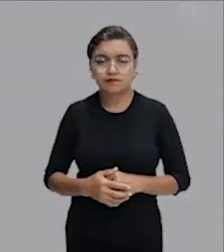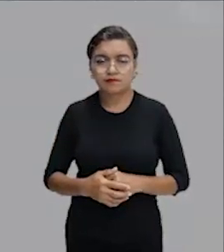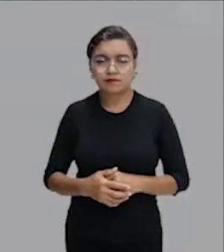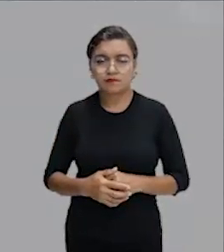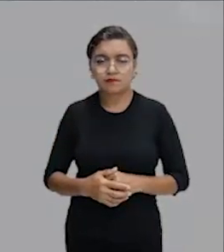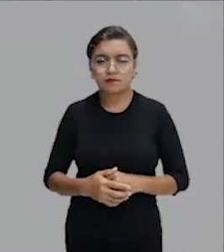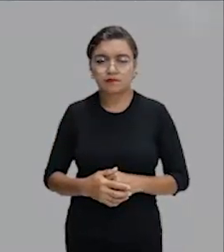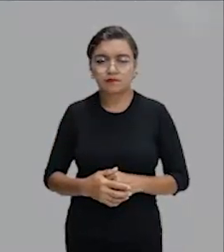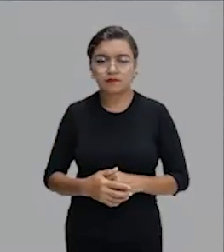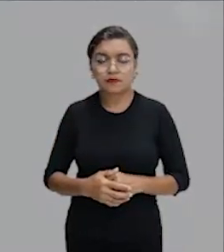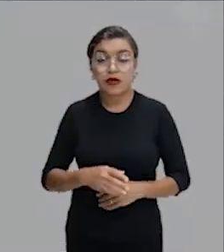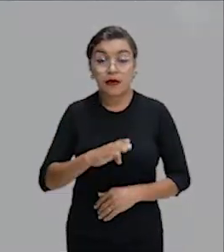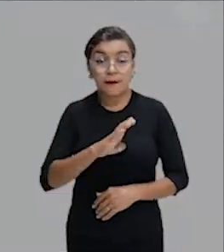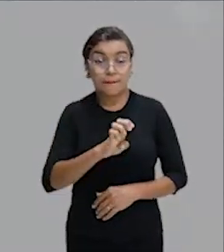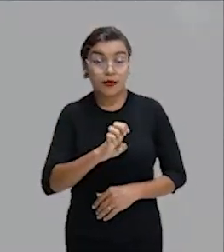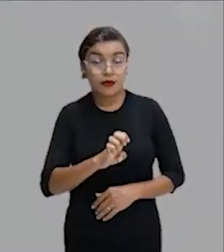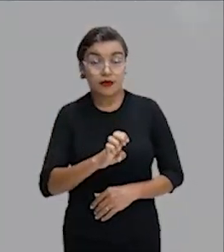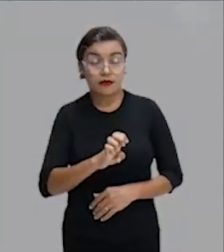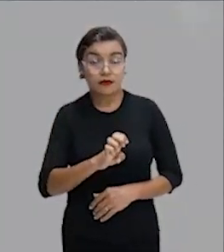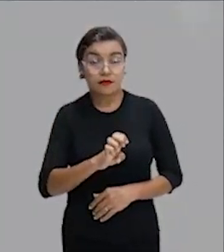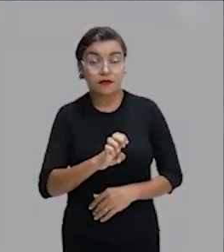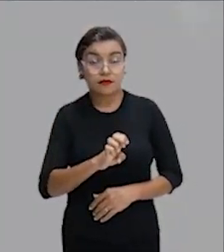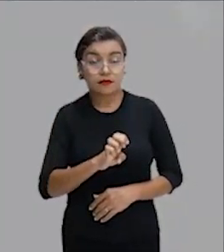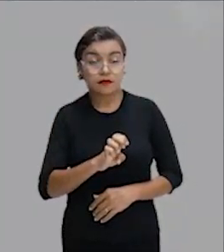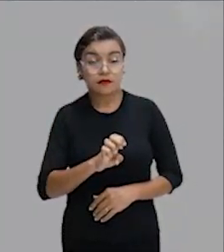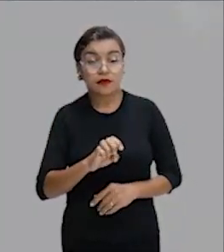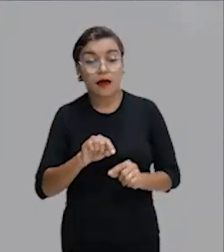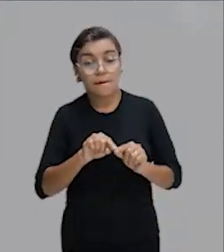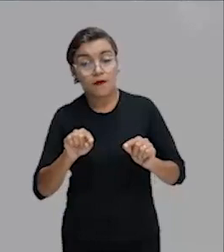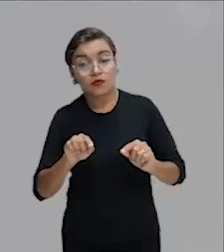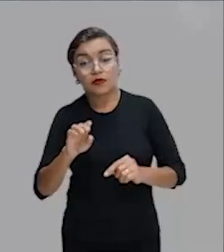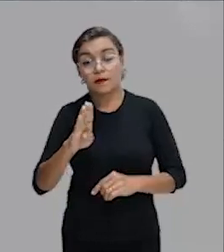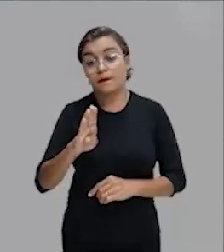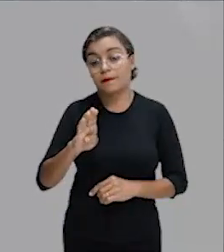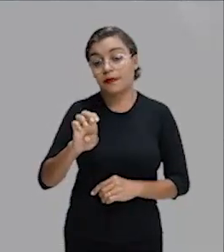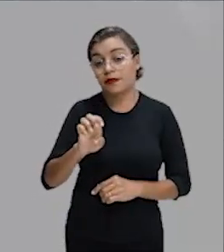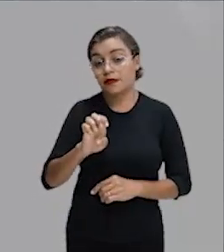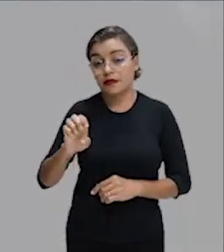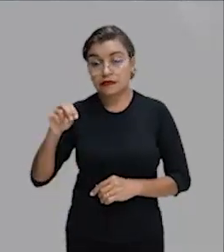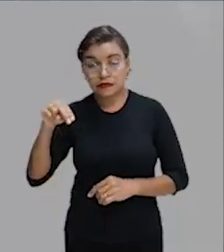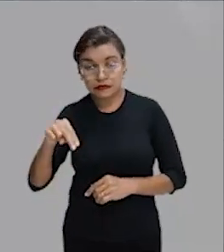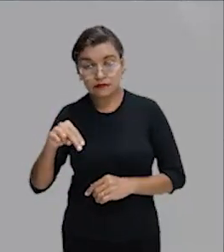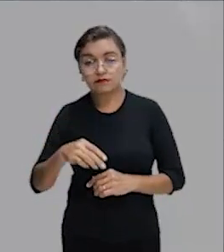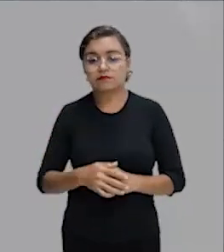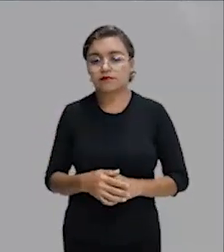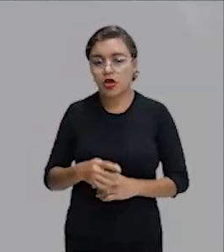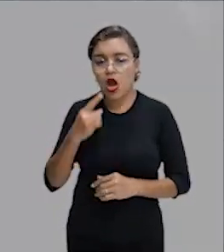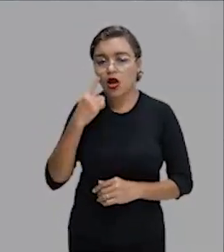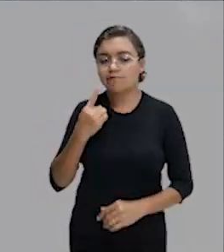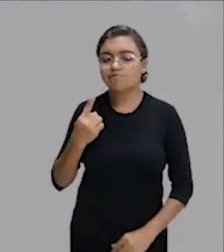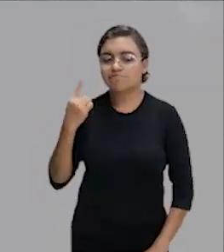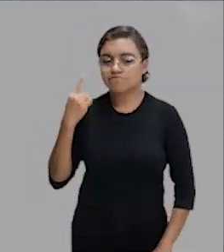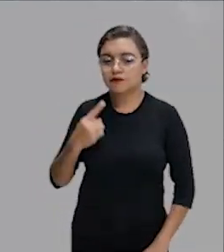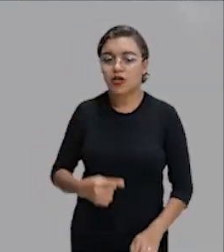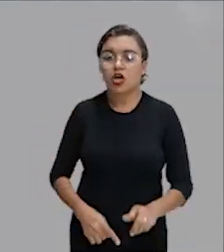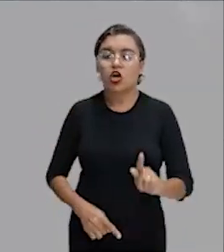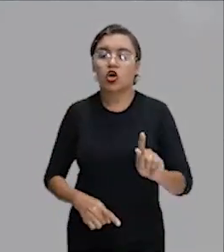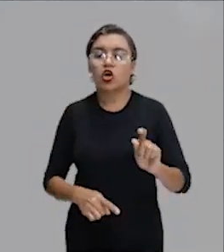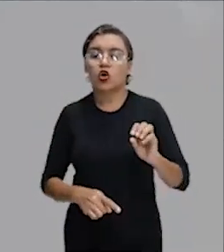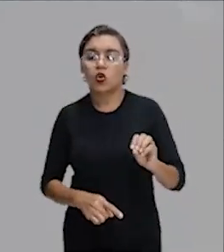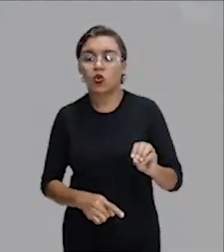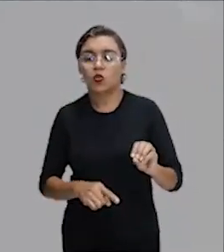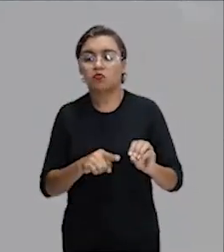been, que significa sido ou estado. O verbo go no particípio fica gone, que significa